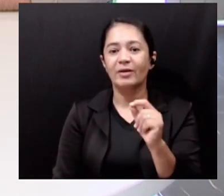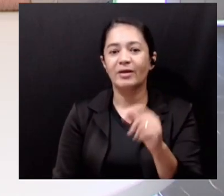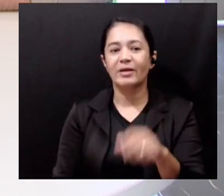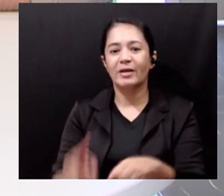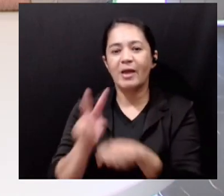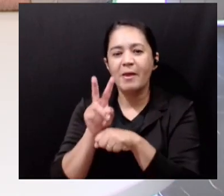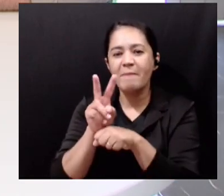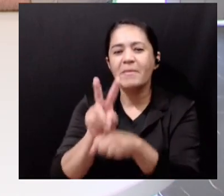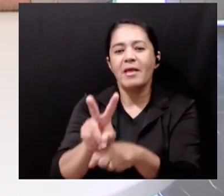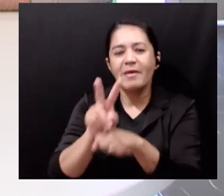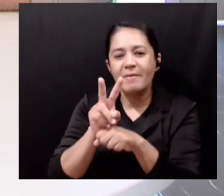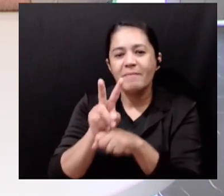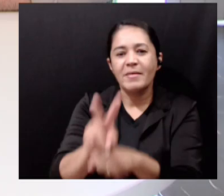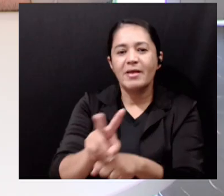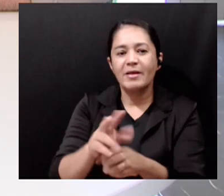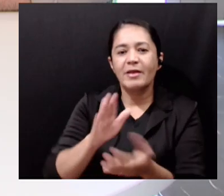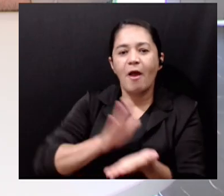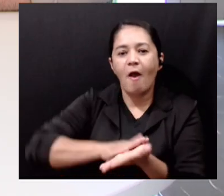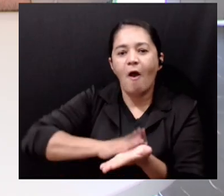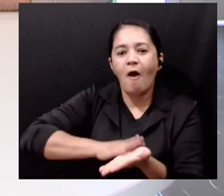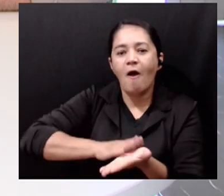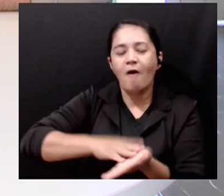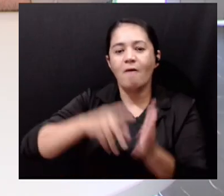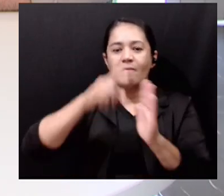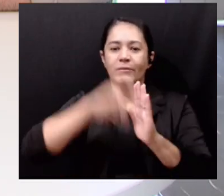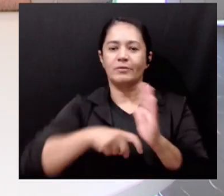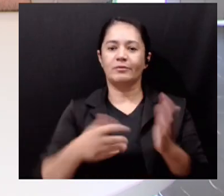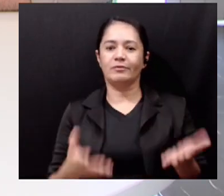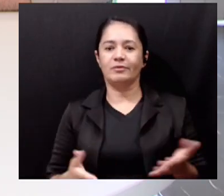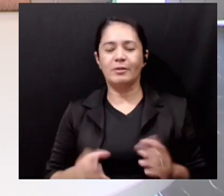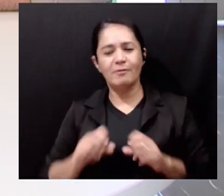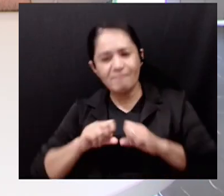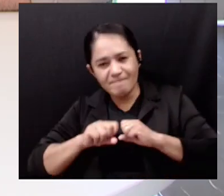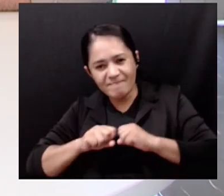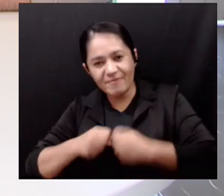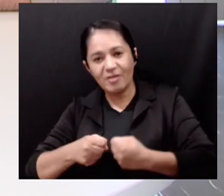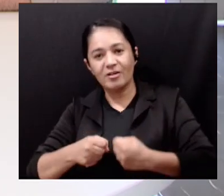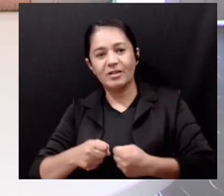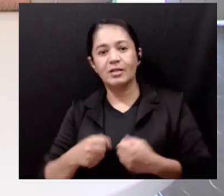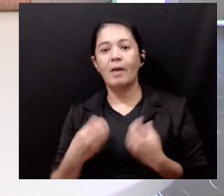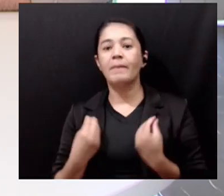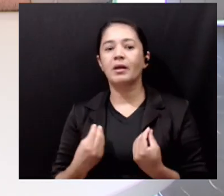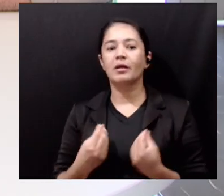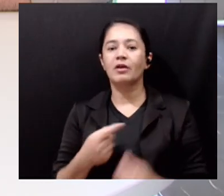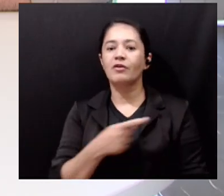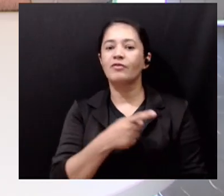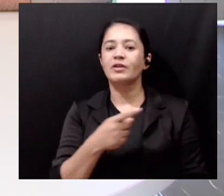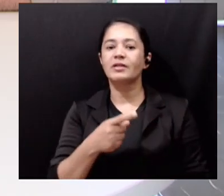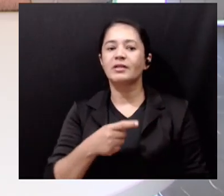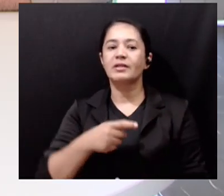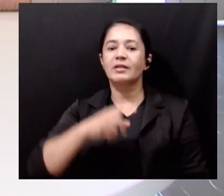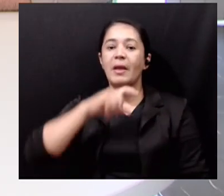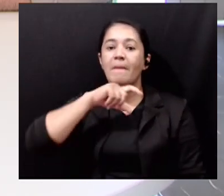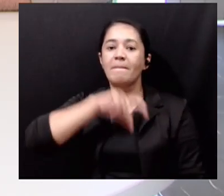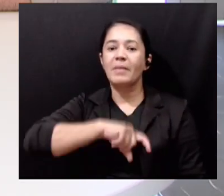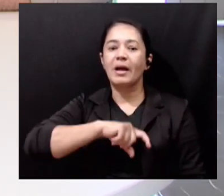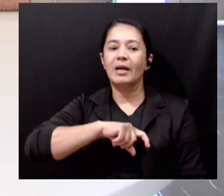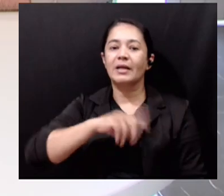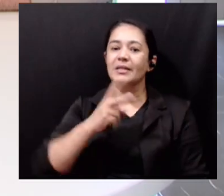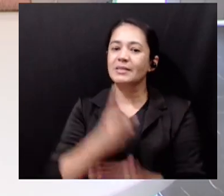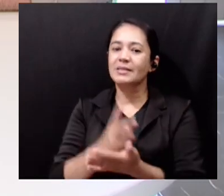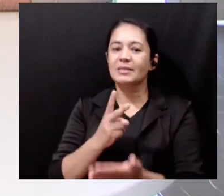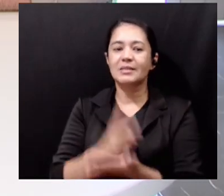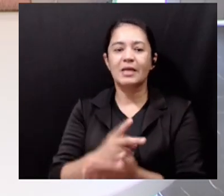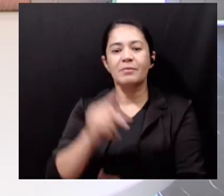cobrando juros. Então, o banco faz um esforço enorme para que você pague sempre no cartão de crédito o mínimo, porque aí você vai pagar esse